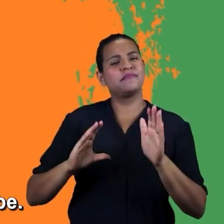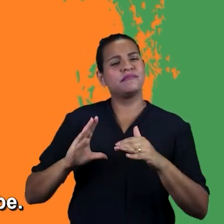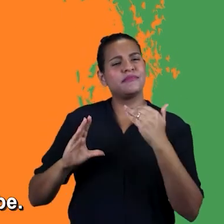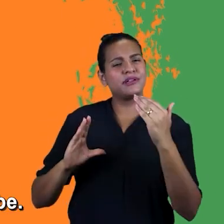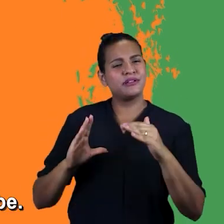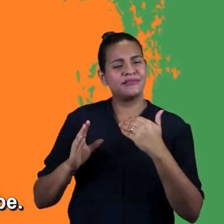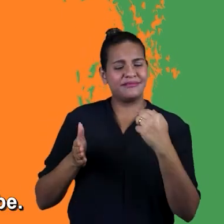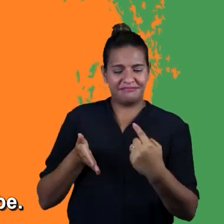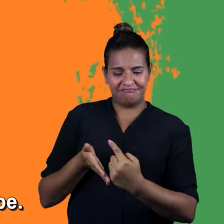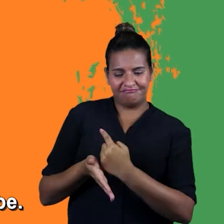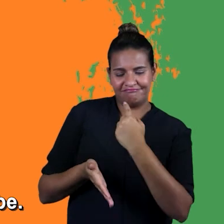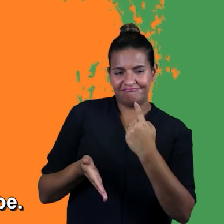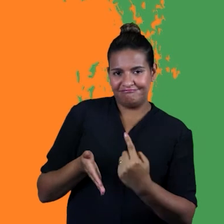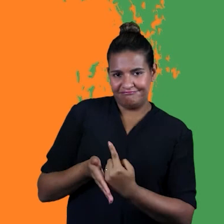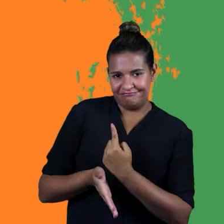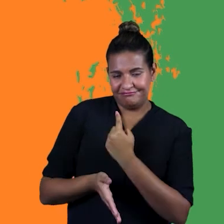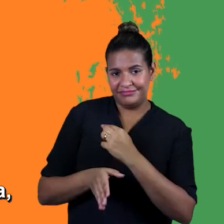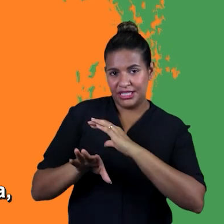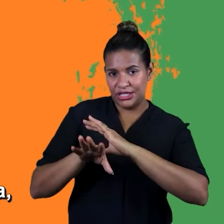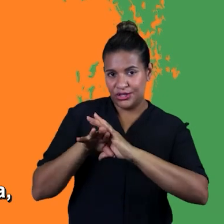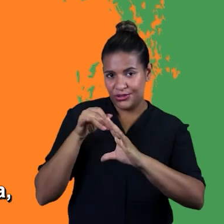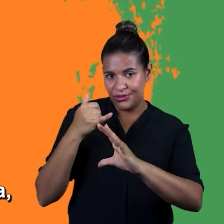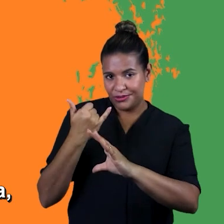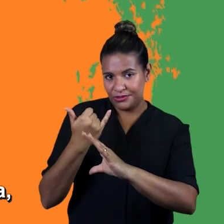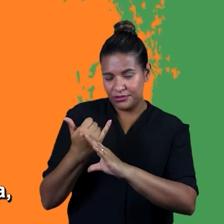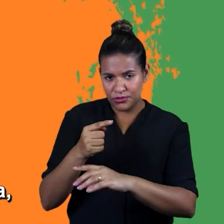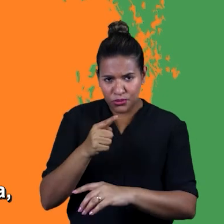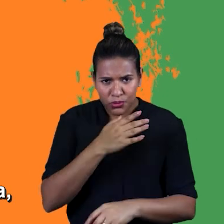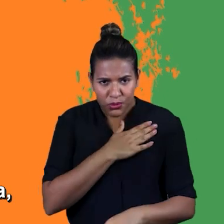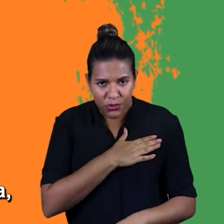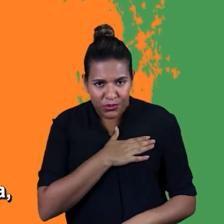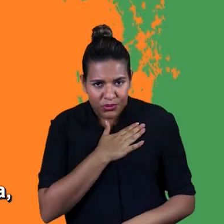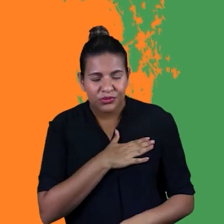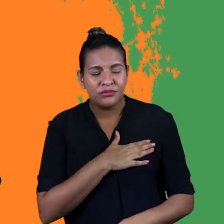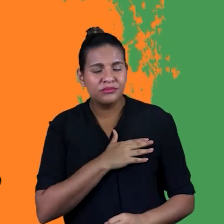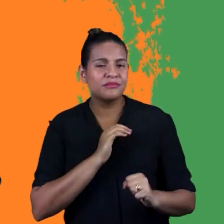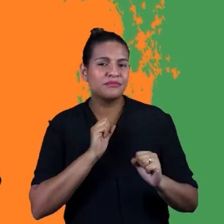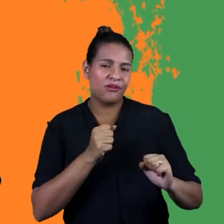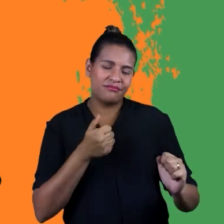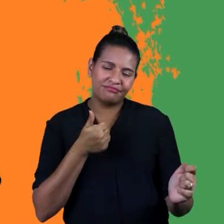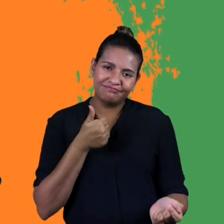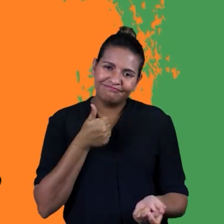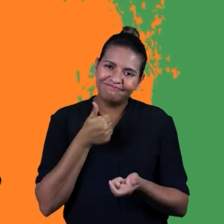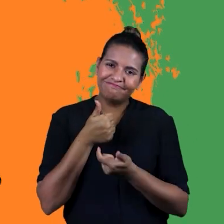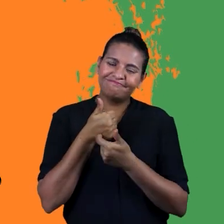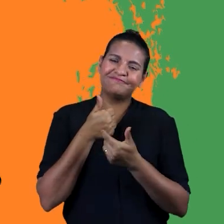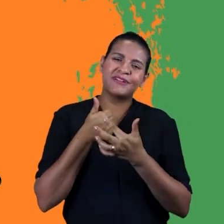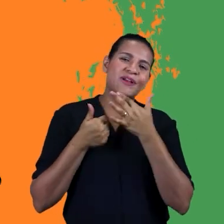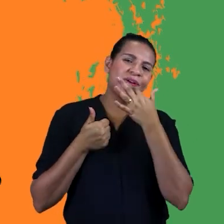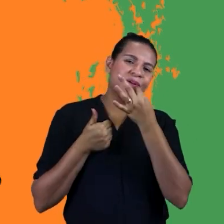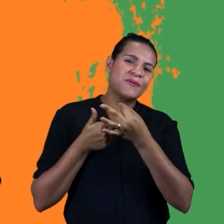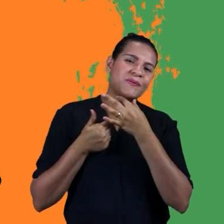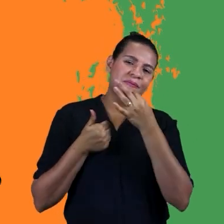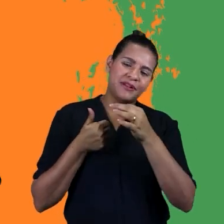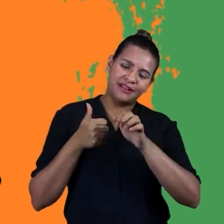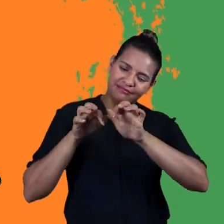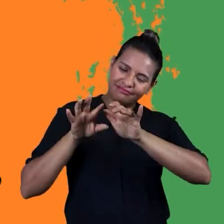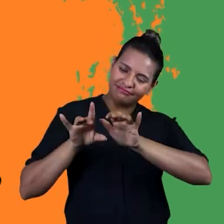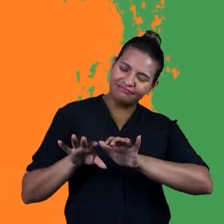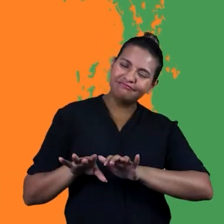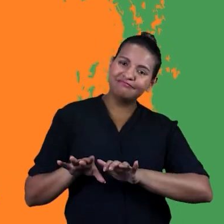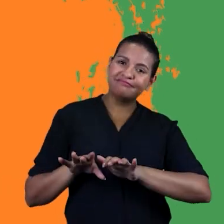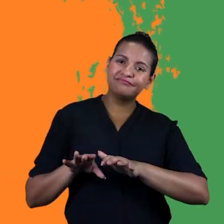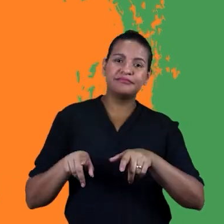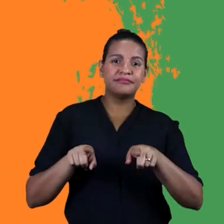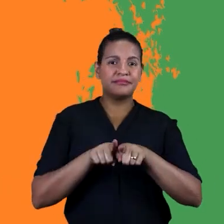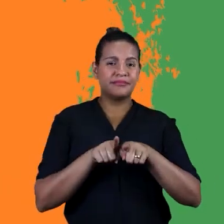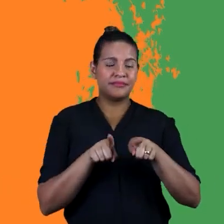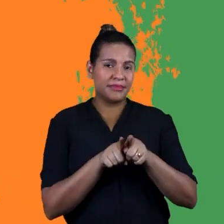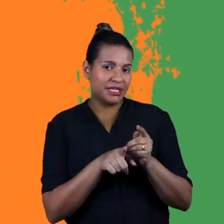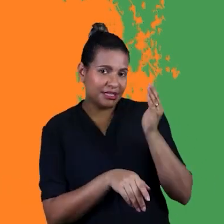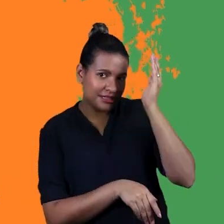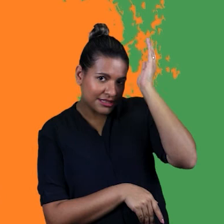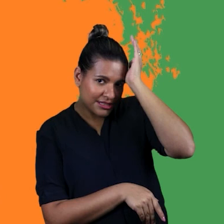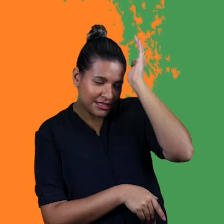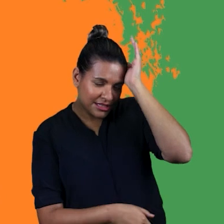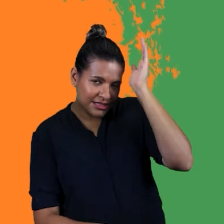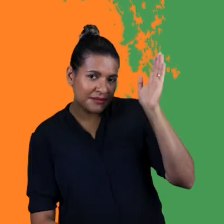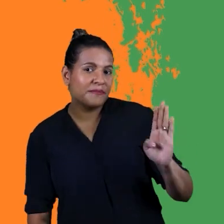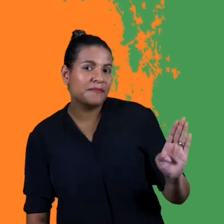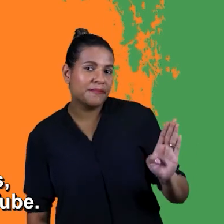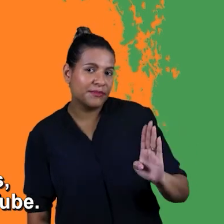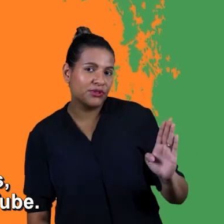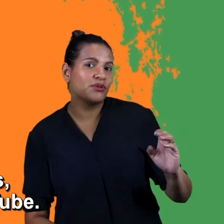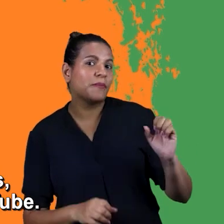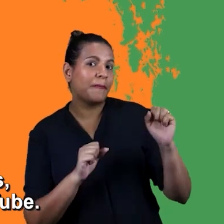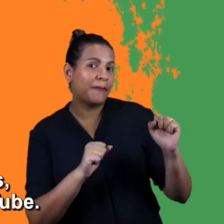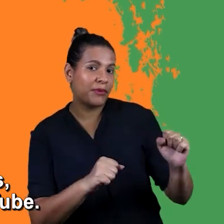e perguntas pelo YouTube. Se você gostou desse programa, deixa um like e um comentário aqui embaixo e na página do Sesc